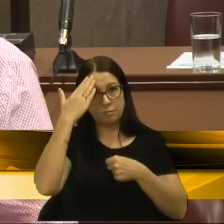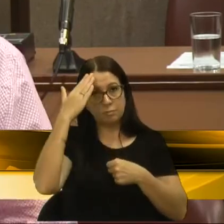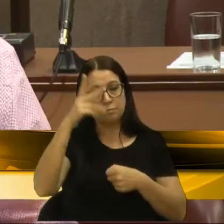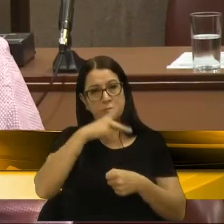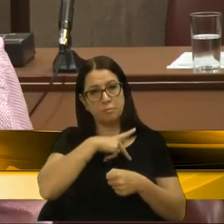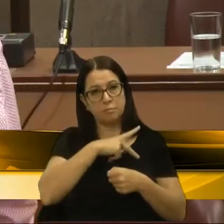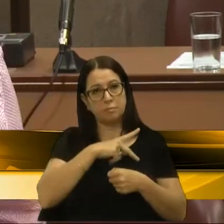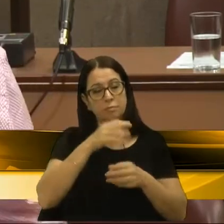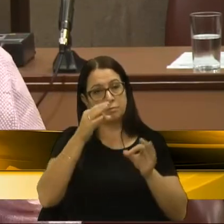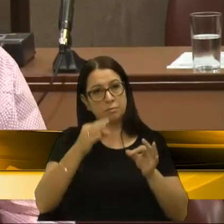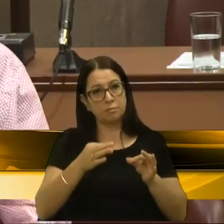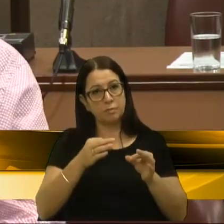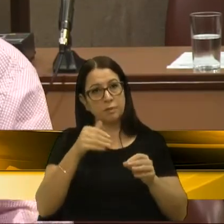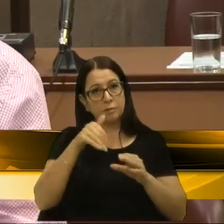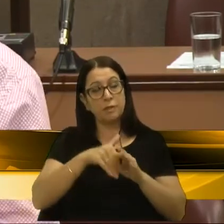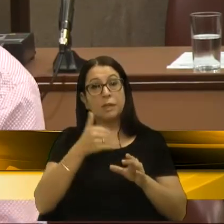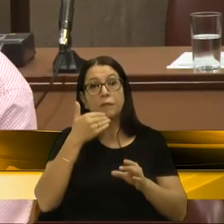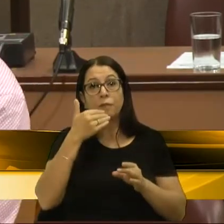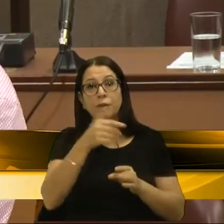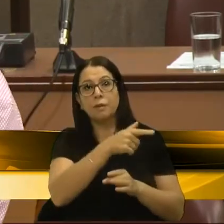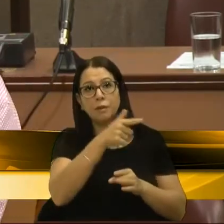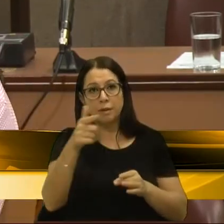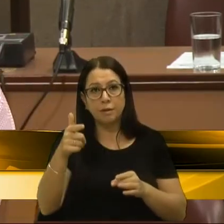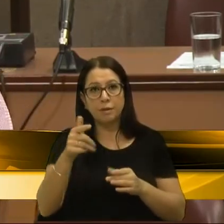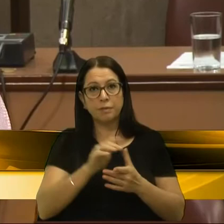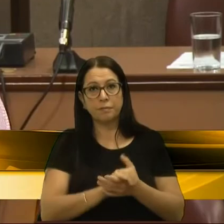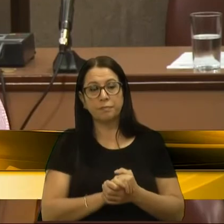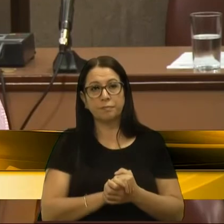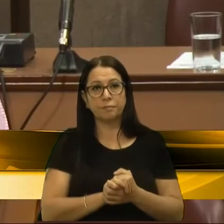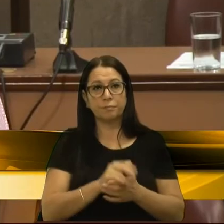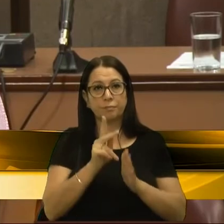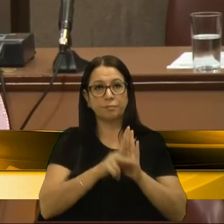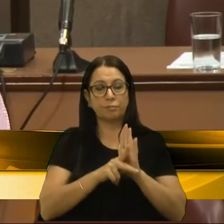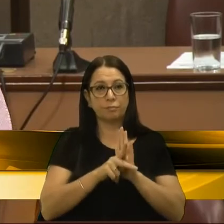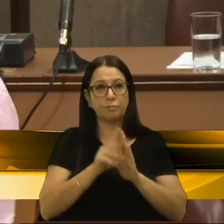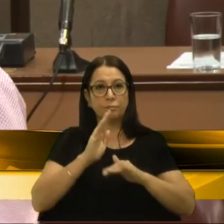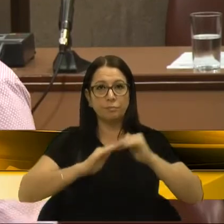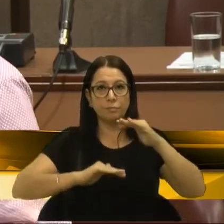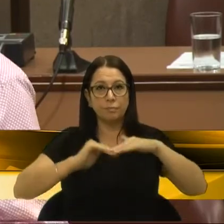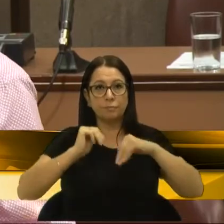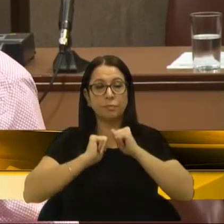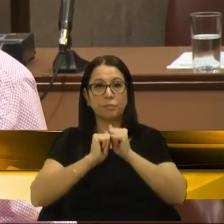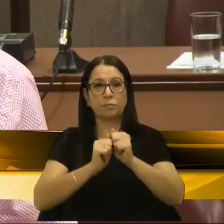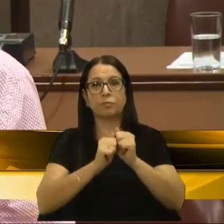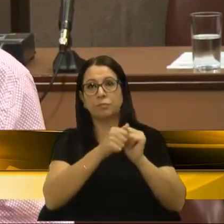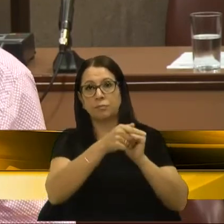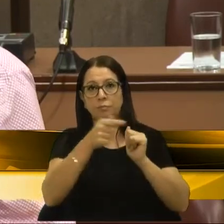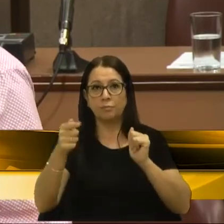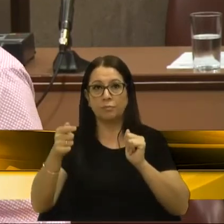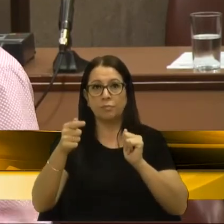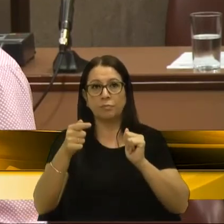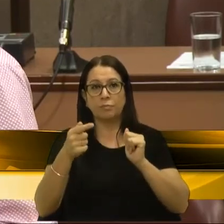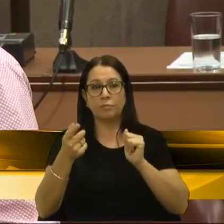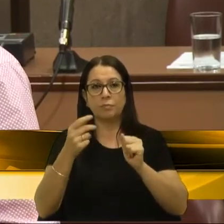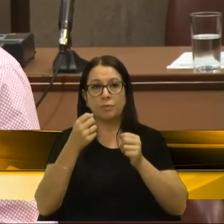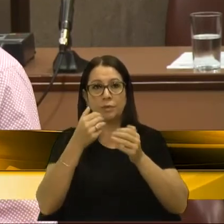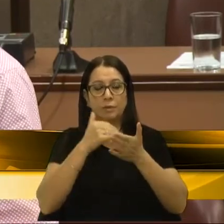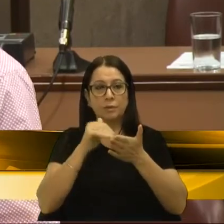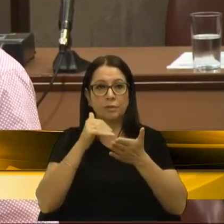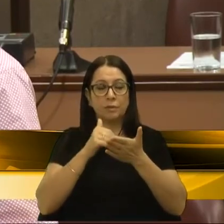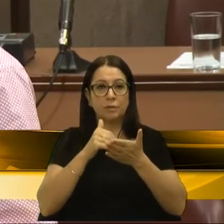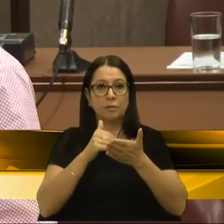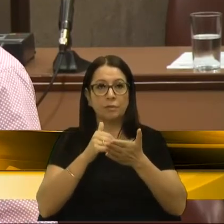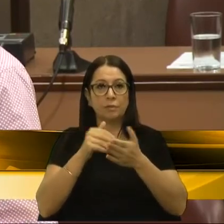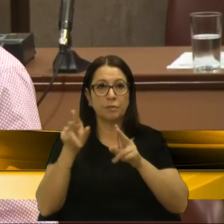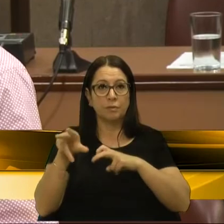presidente. Com certeza, voto favorável proponência a esse projeto. Foi construído em conjunto com o então secretário hoje